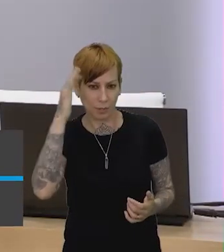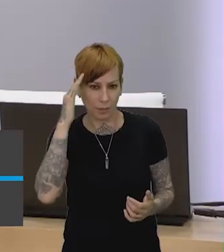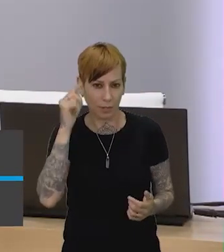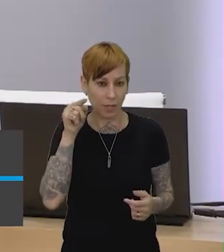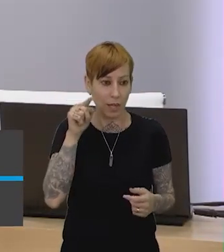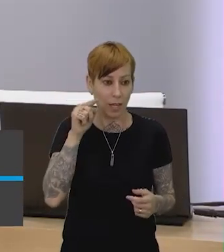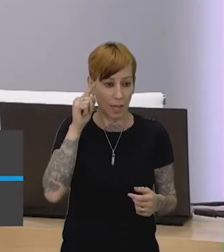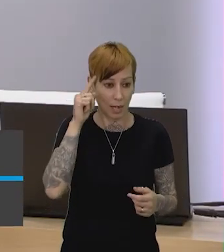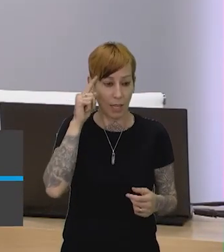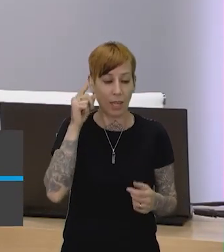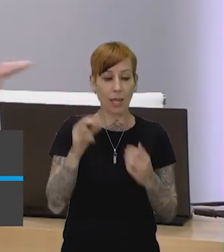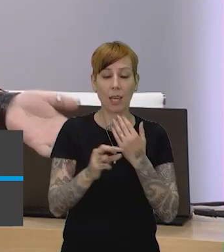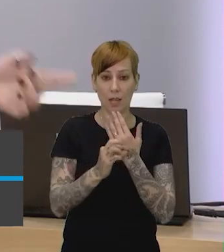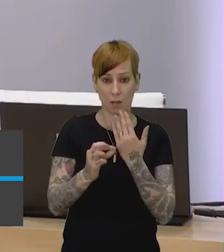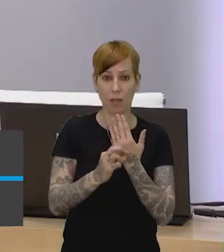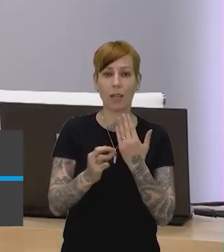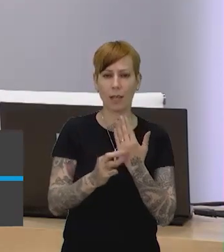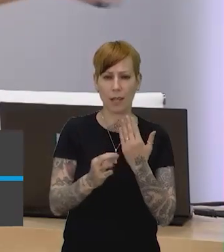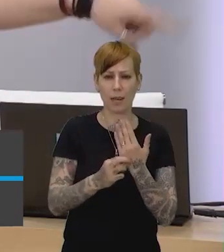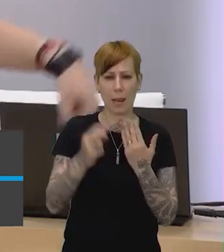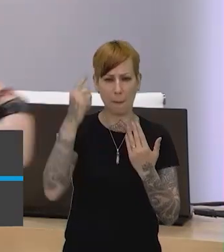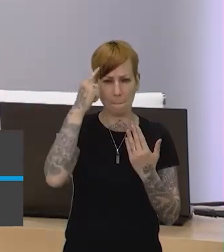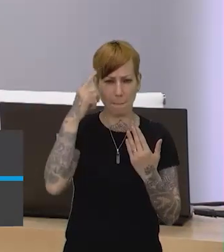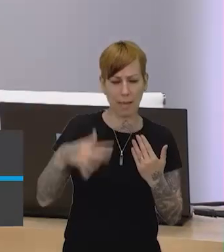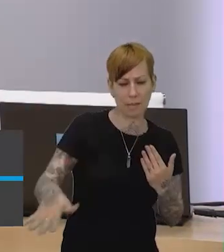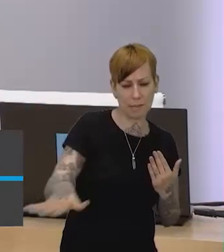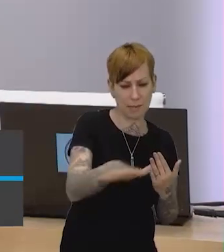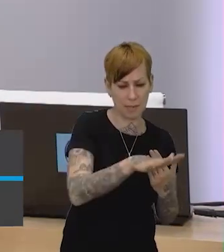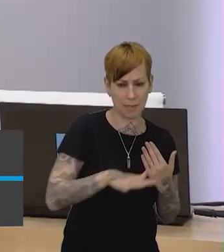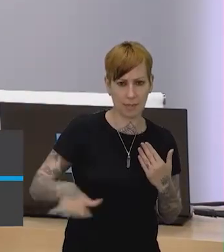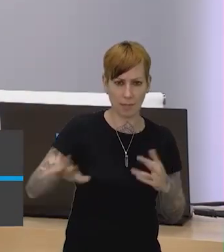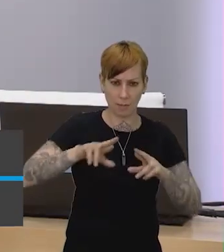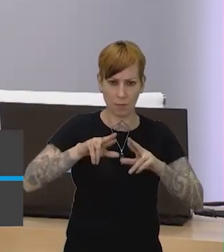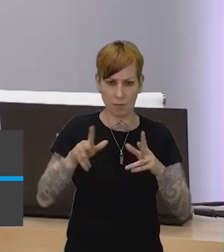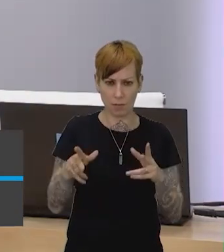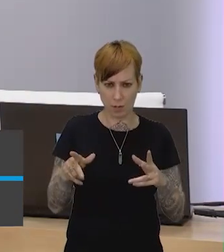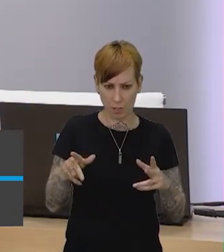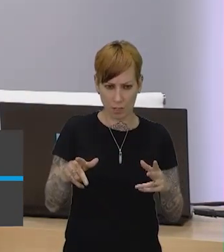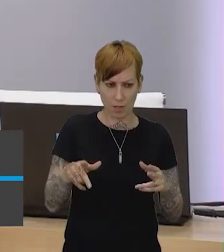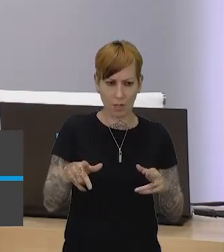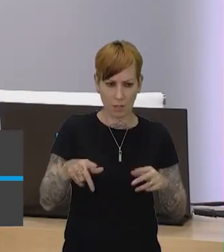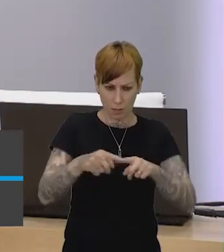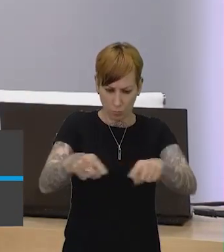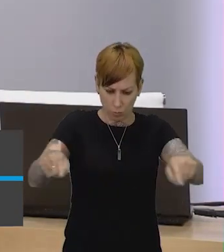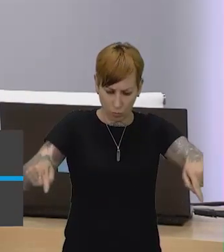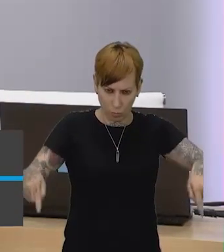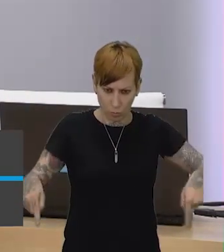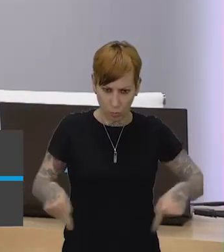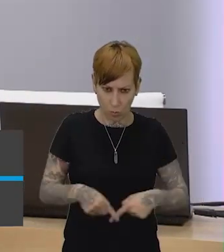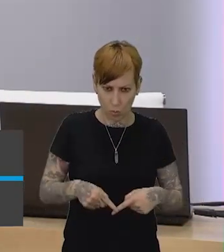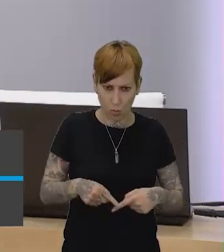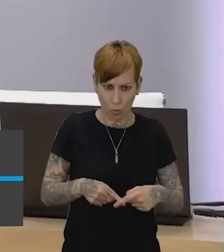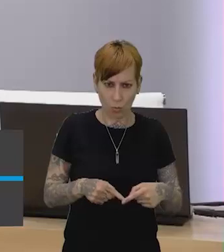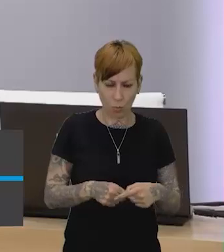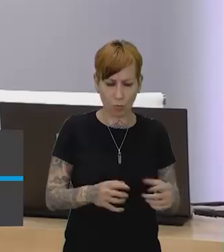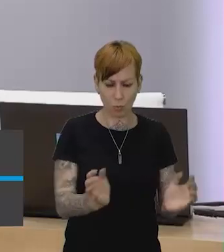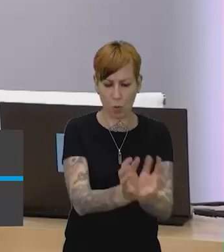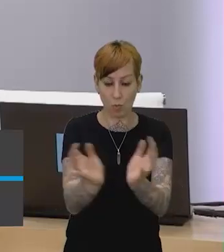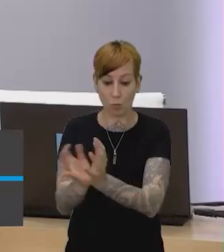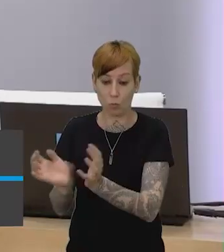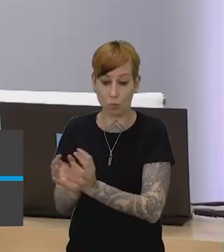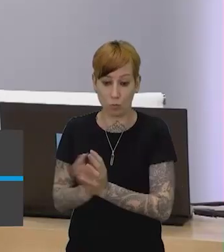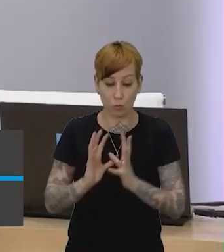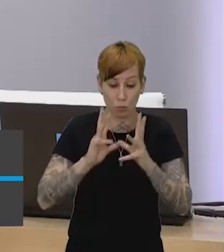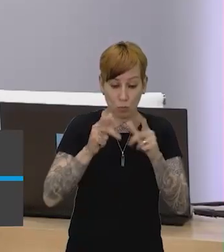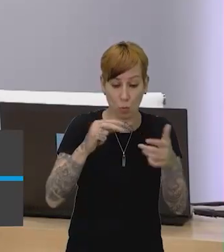entende que o território não é só esse, tipo, eu recortei, isso aqui é meu. Mas, na verdade, ele é um conjunto de todos os